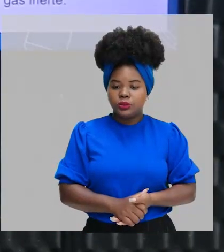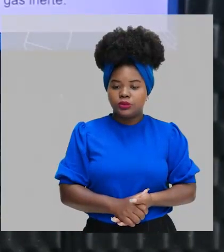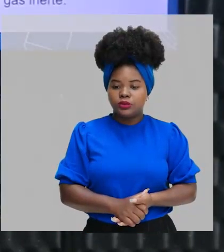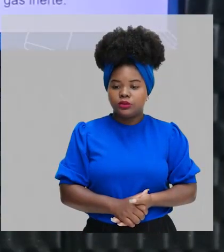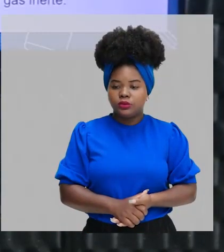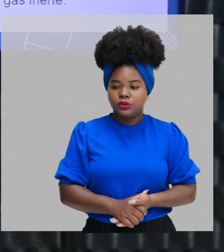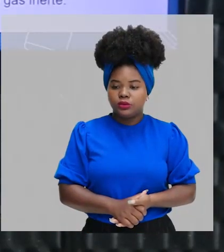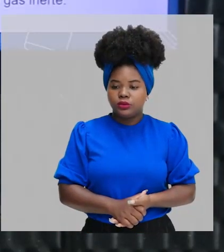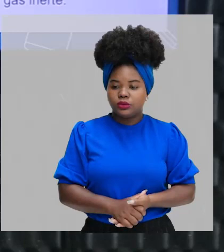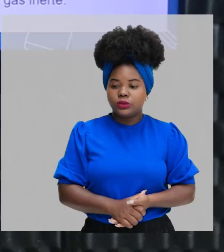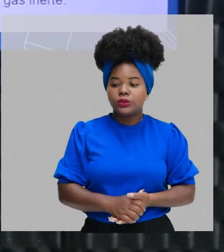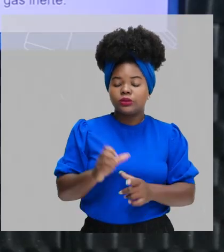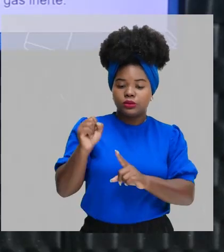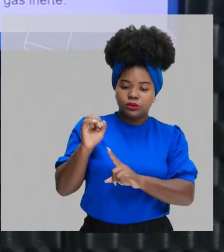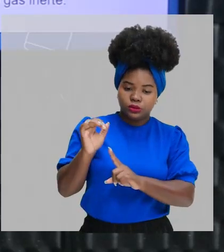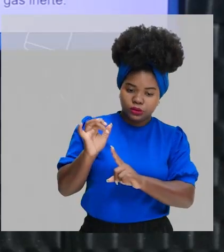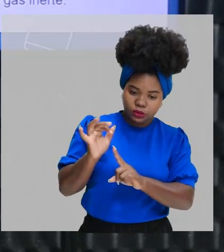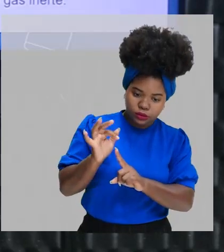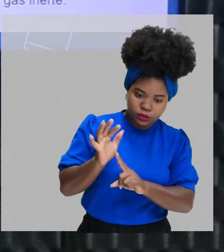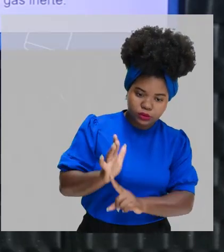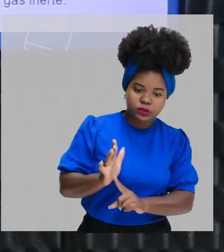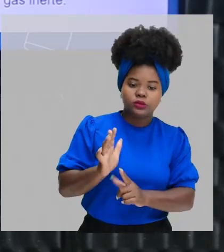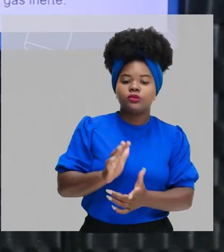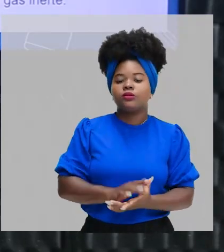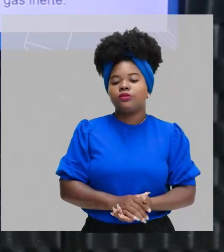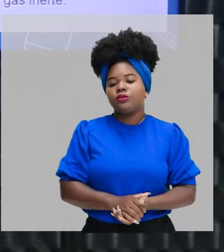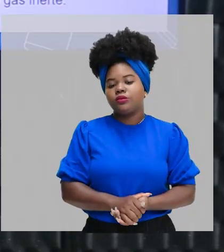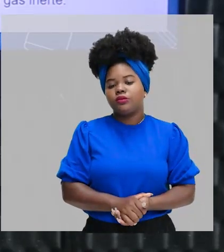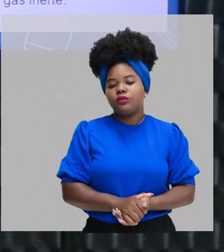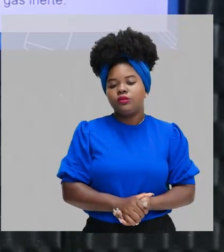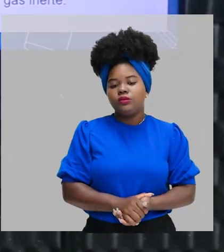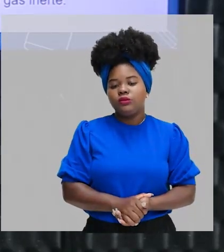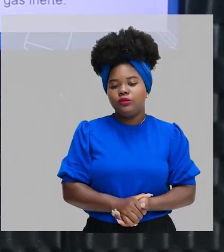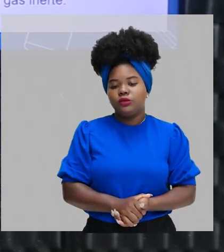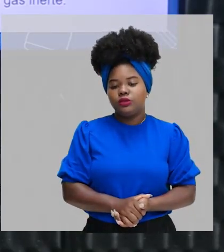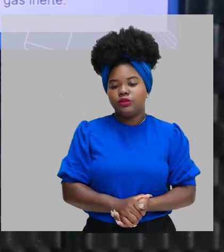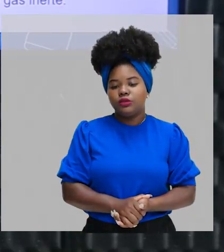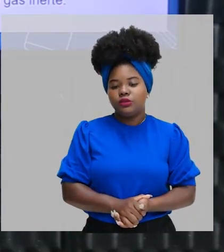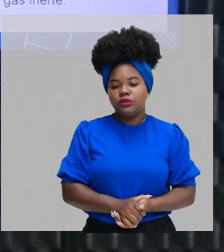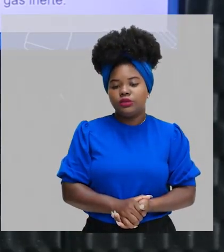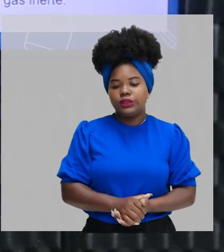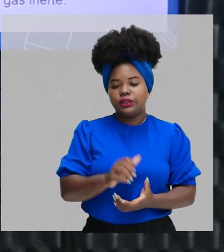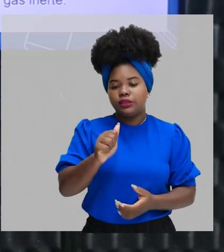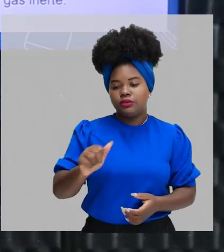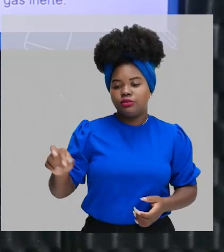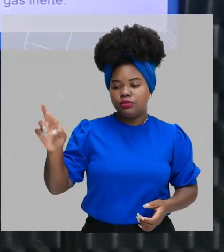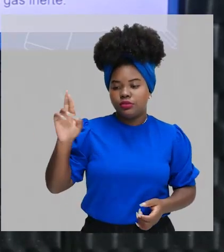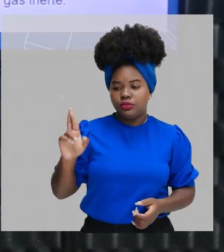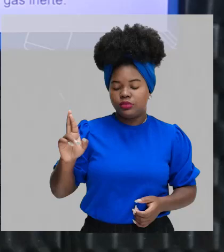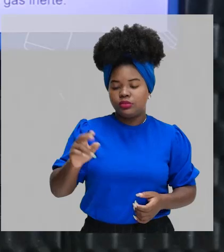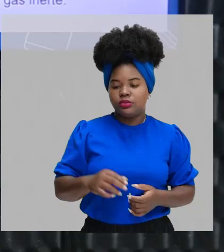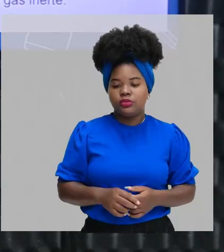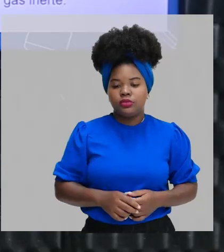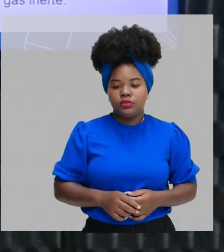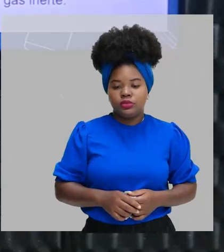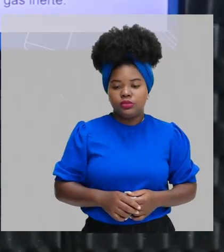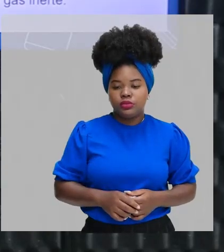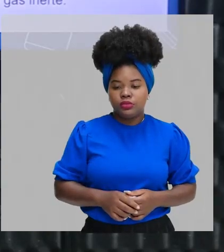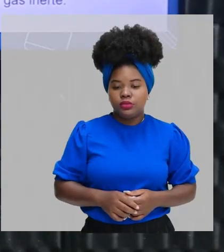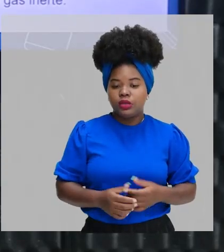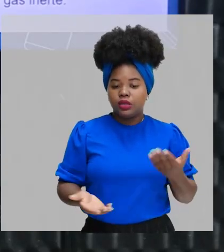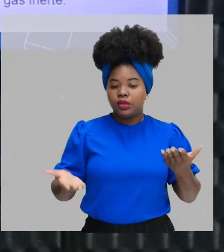proporcionalidade desses gases perante, né, em frente ao ar atmosférico, né?